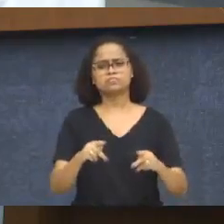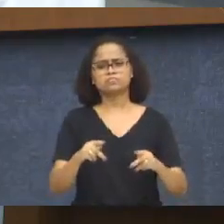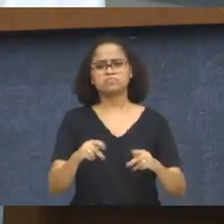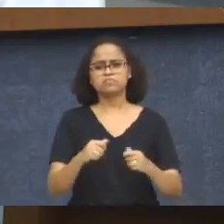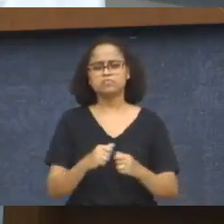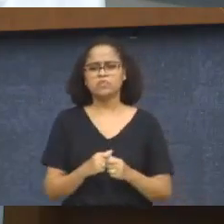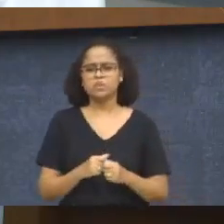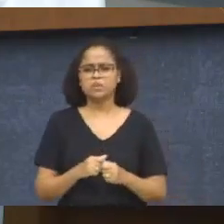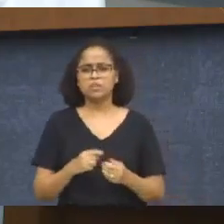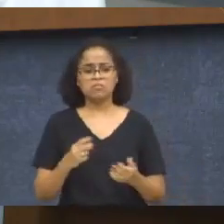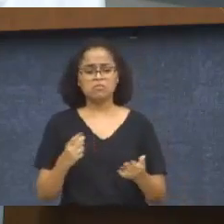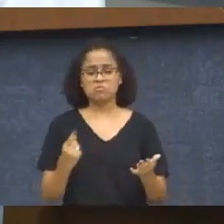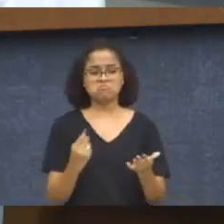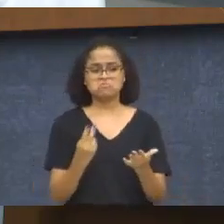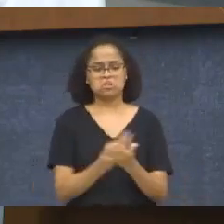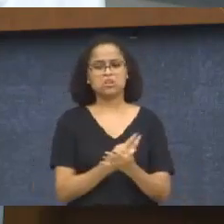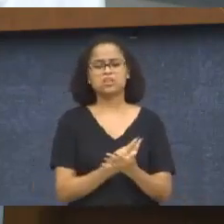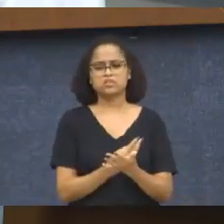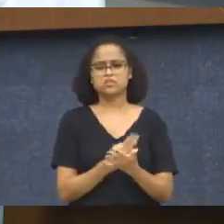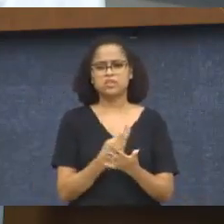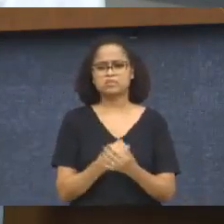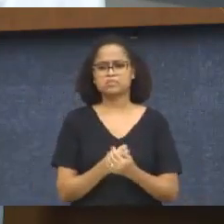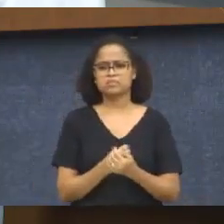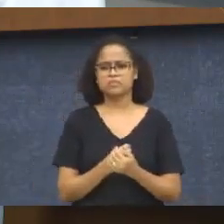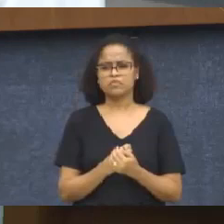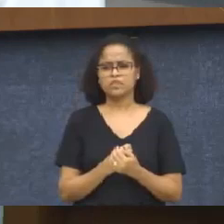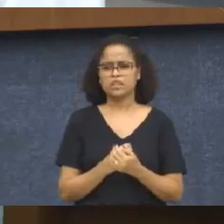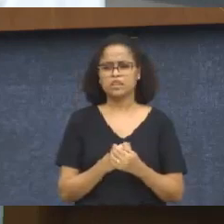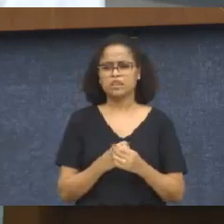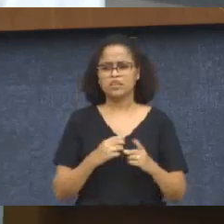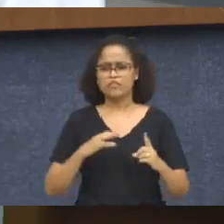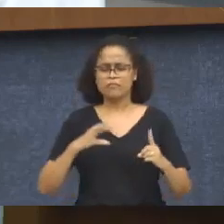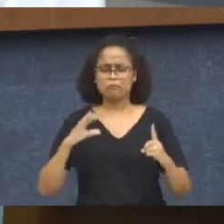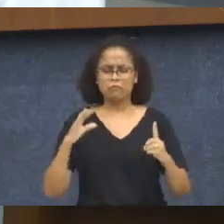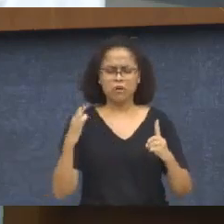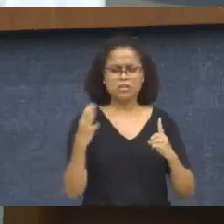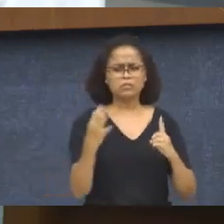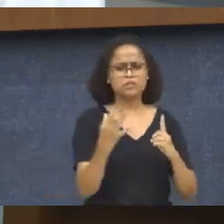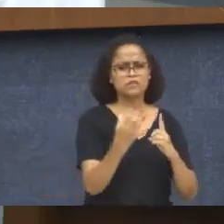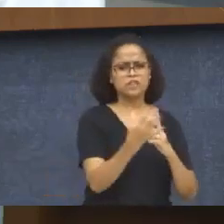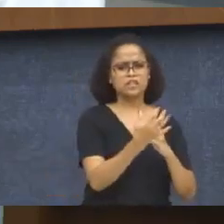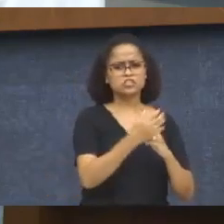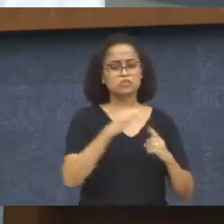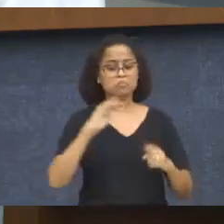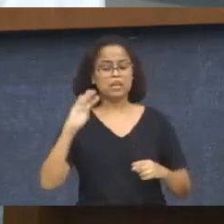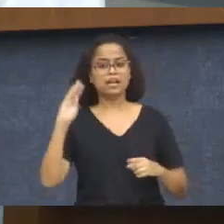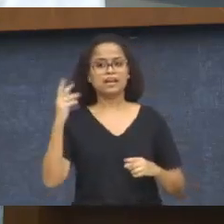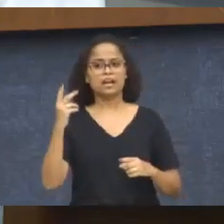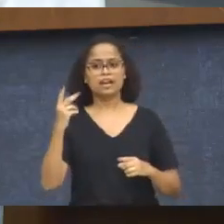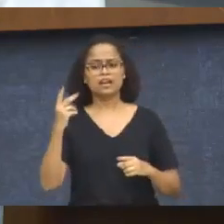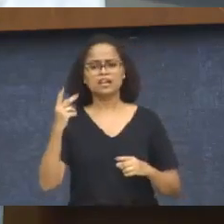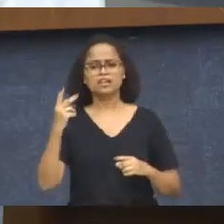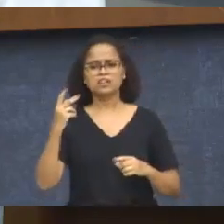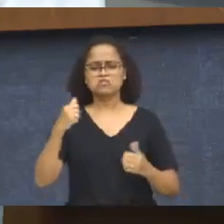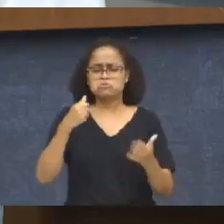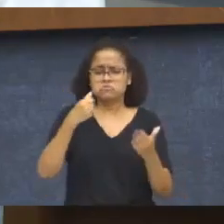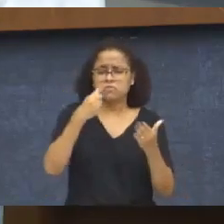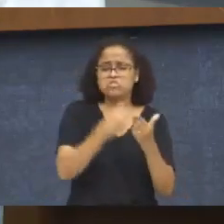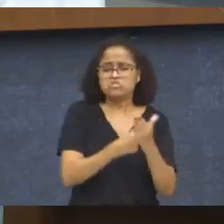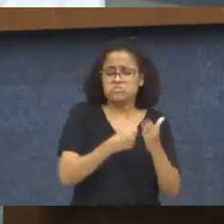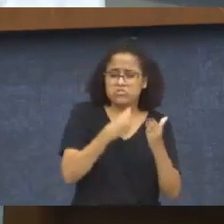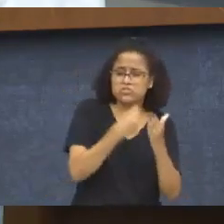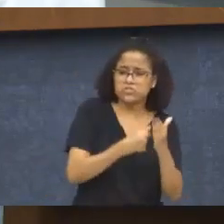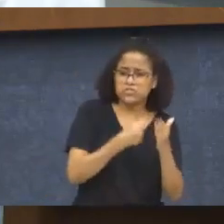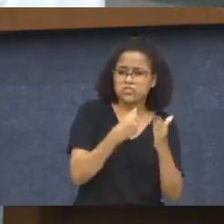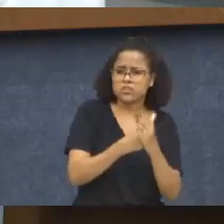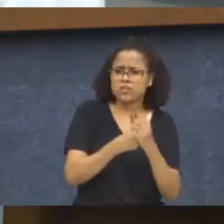resolver, que há 60 anos rondam a cidade ainda sem solução. A gente tem que parar de bater cabeça com as mesmas soluções e olhar